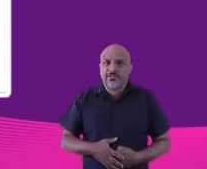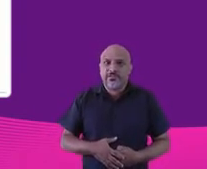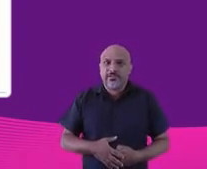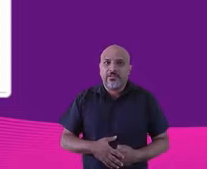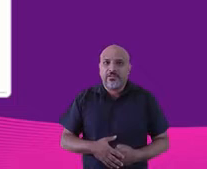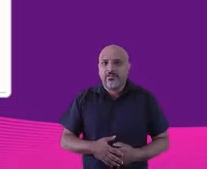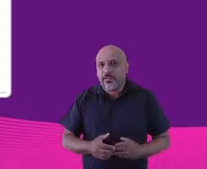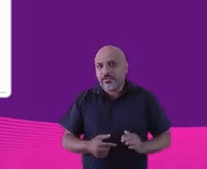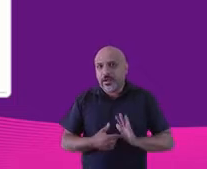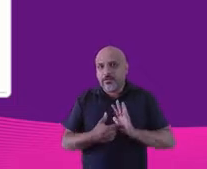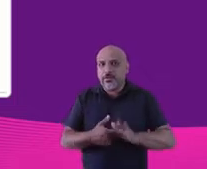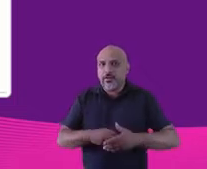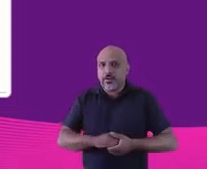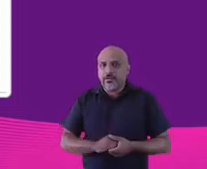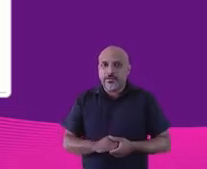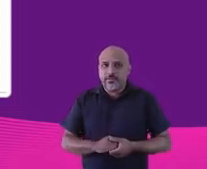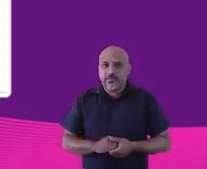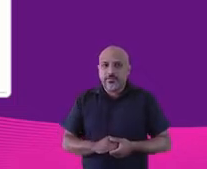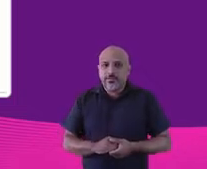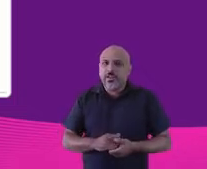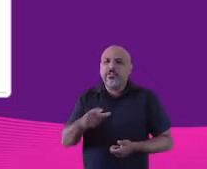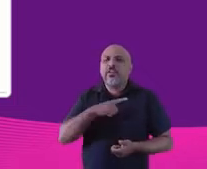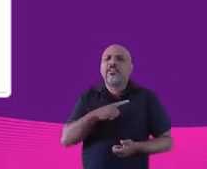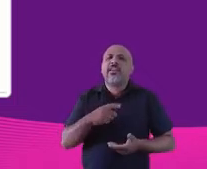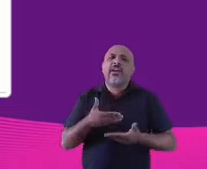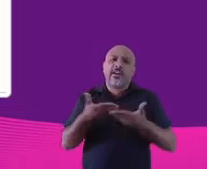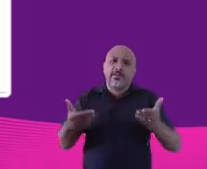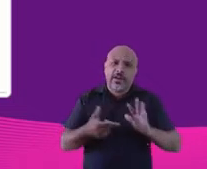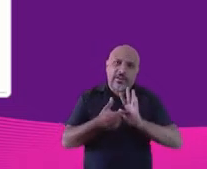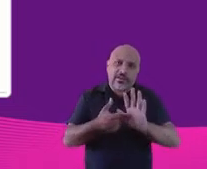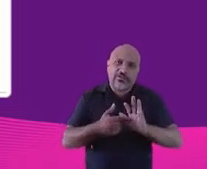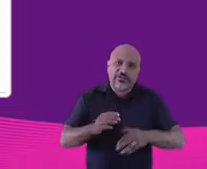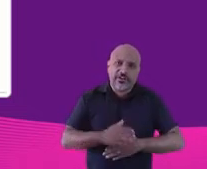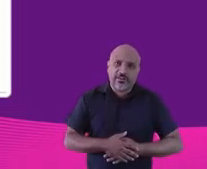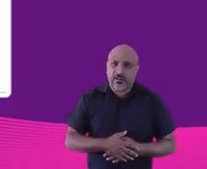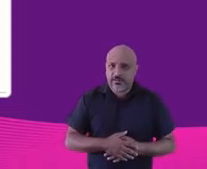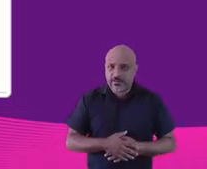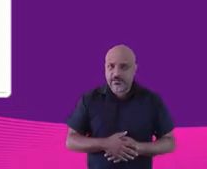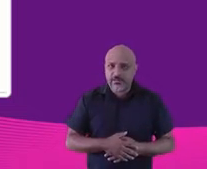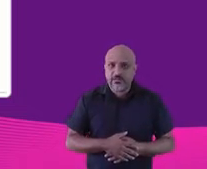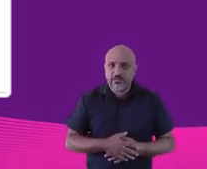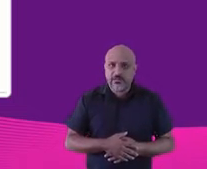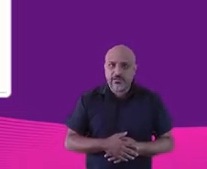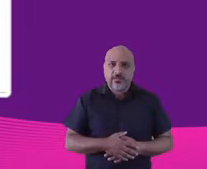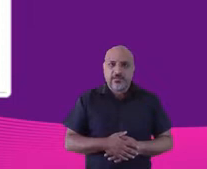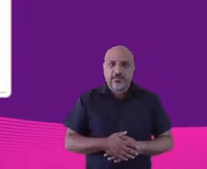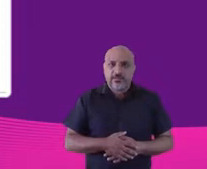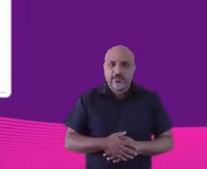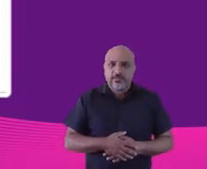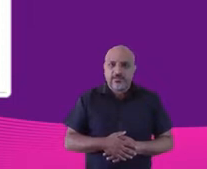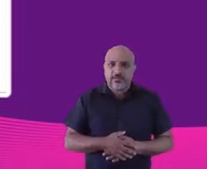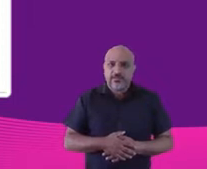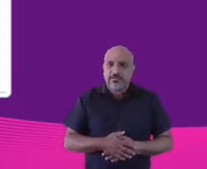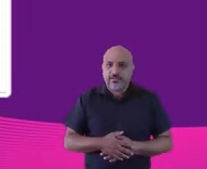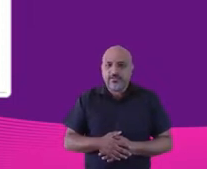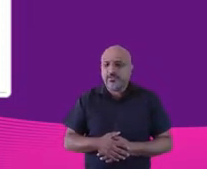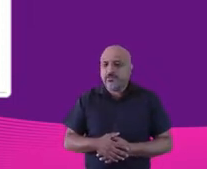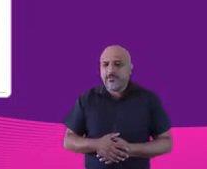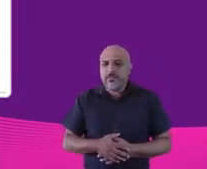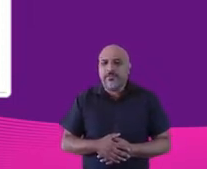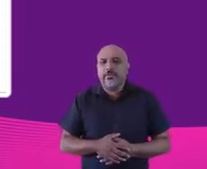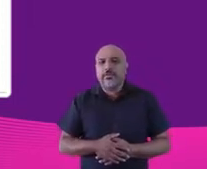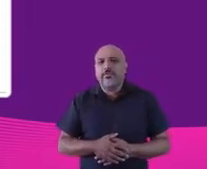em 2005, a gente só tinha até o bortezomib, isso mesmo para rede privada. Então, para a rede